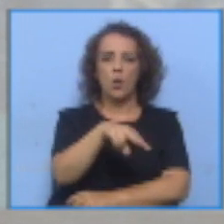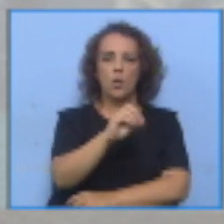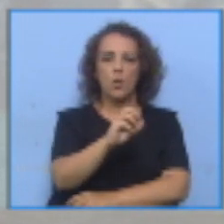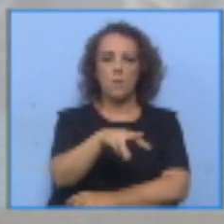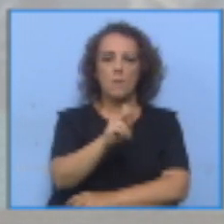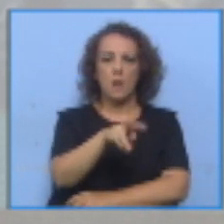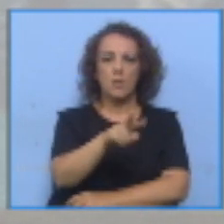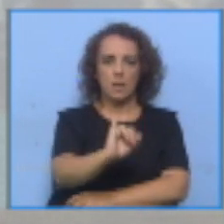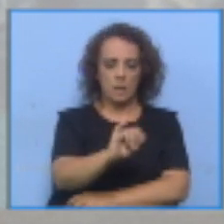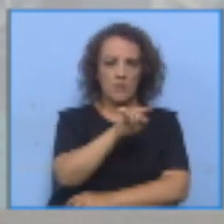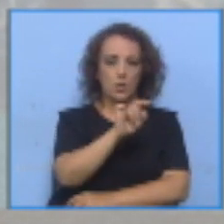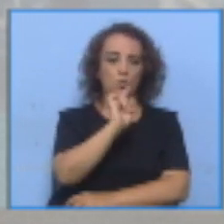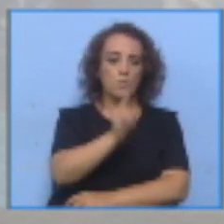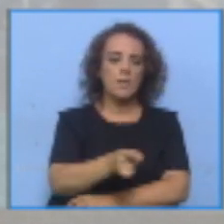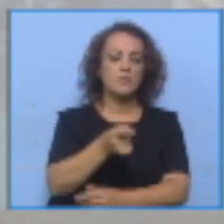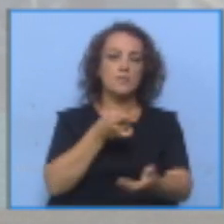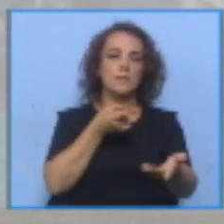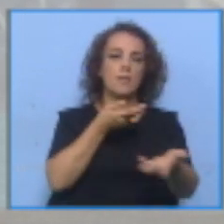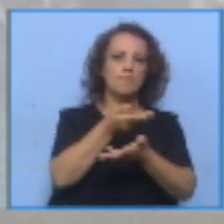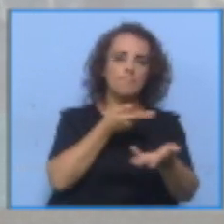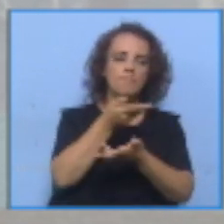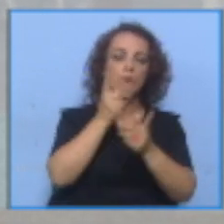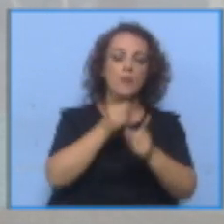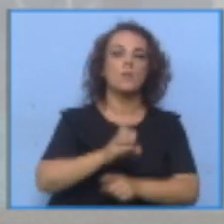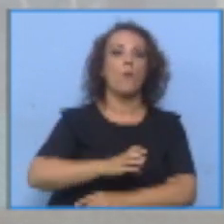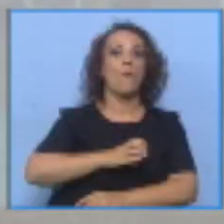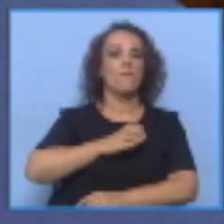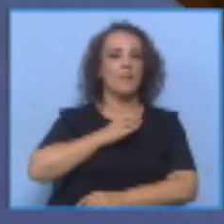que começa por gerar confiança